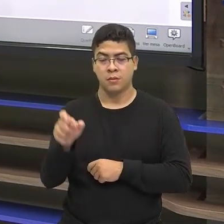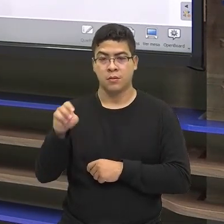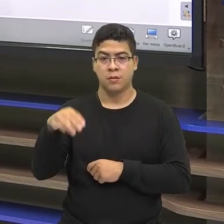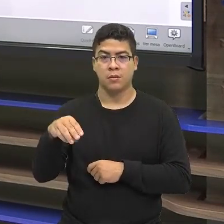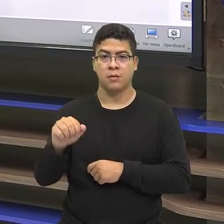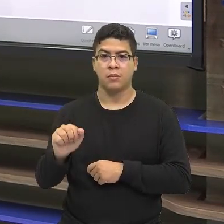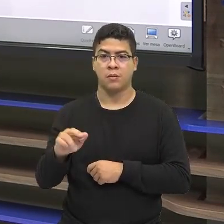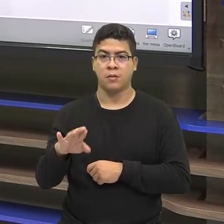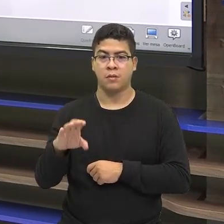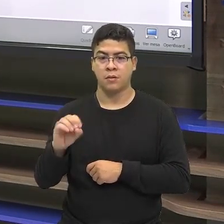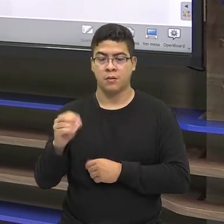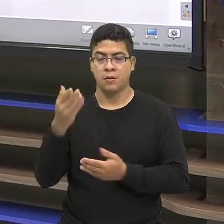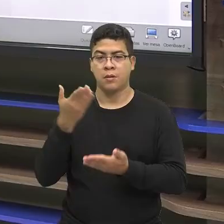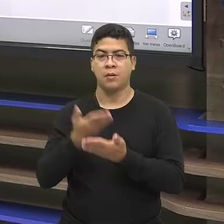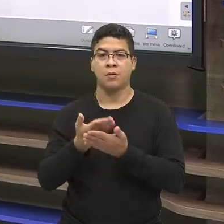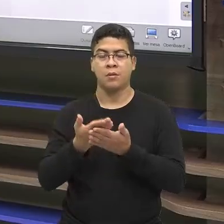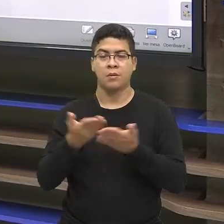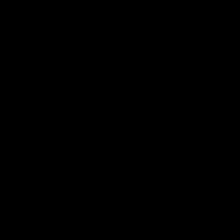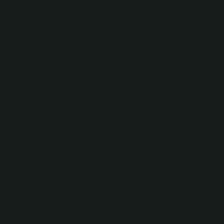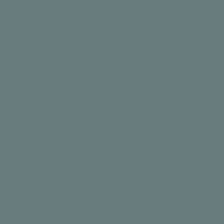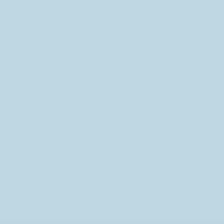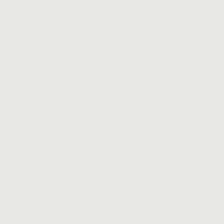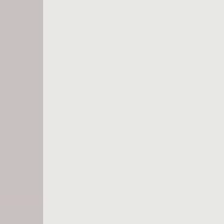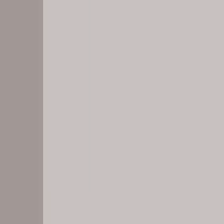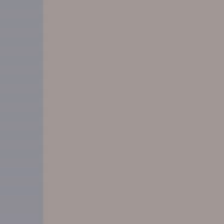nós abordamos na aula de hoje.